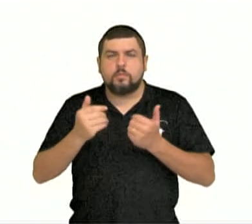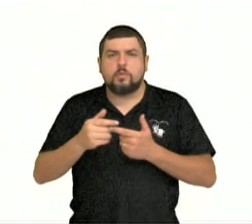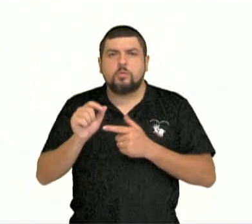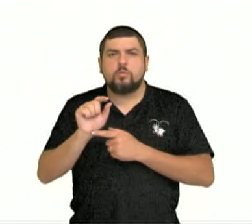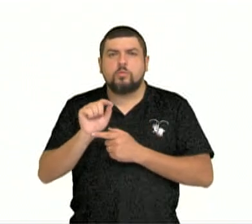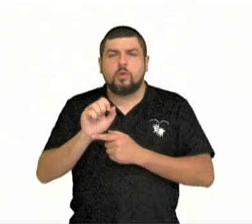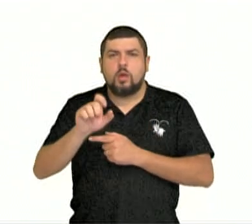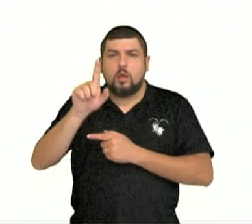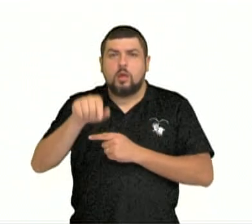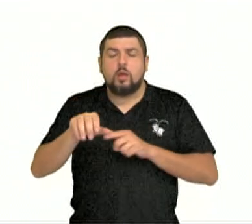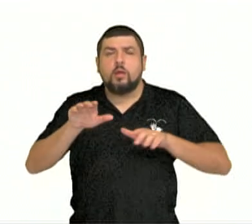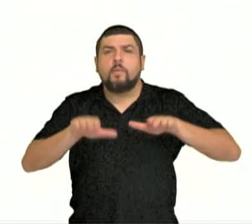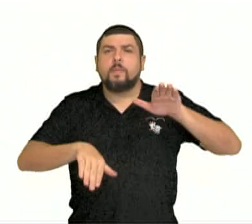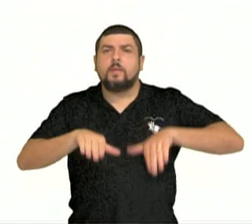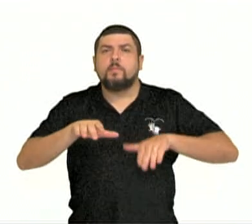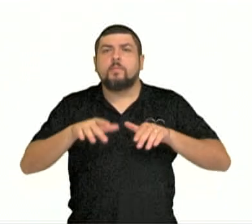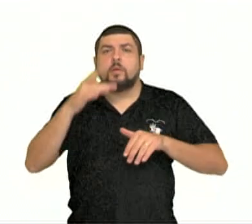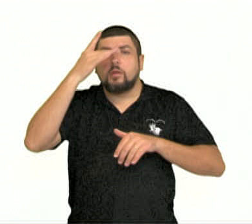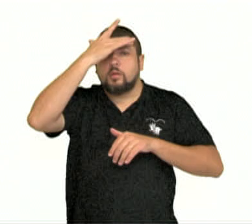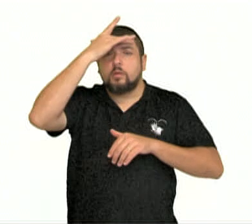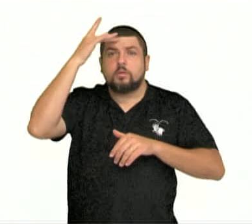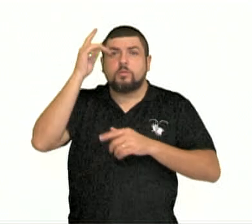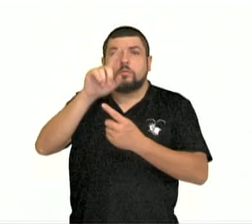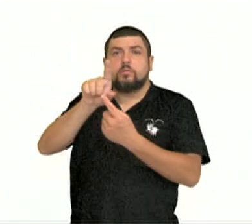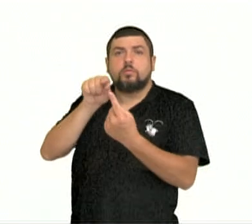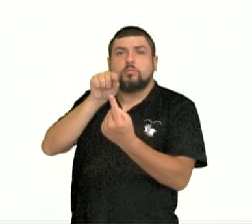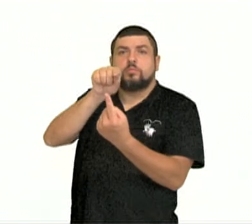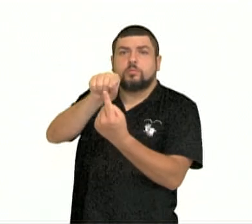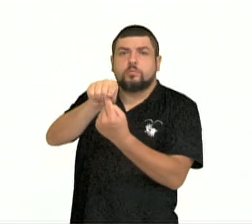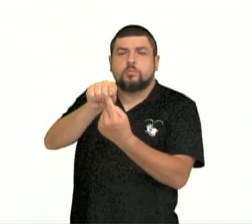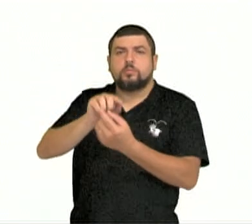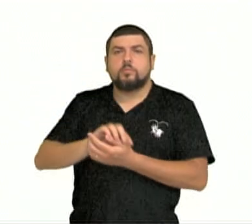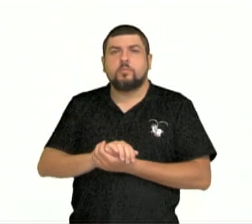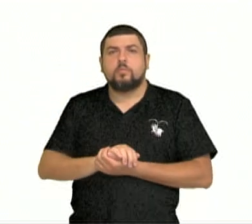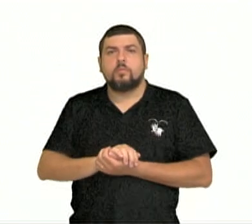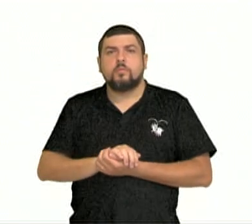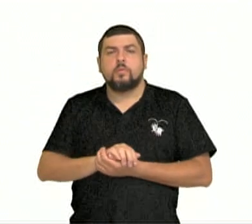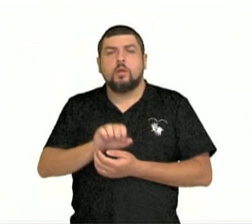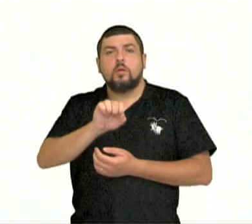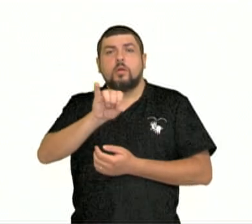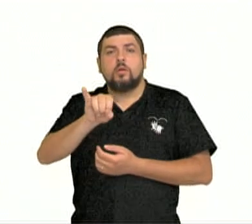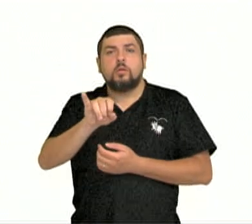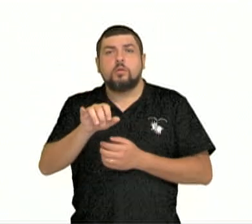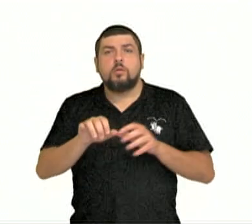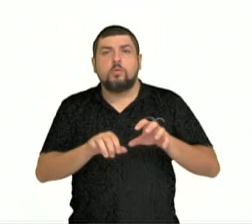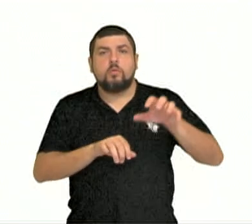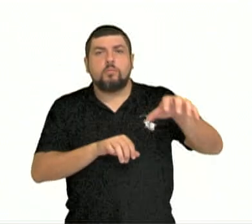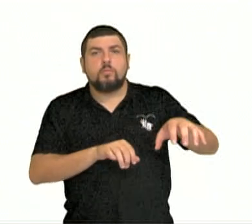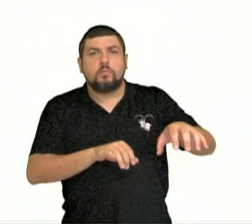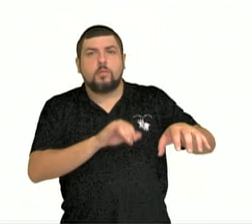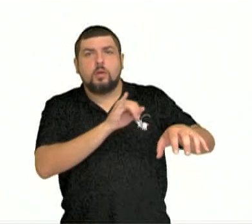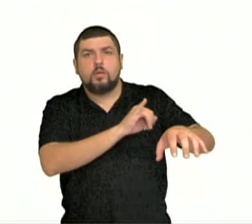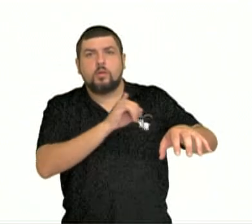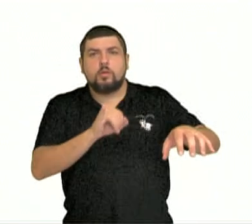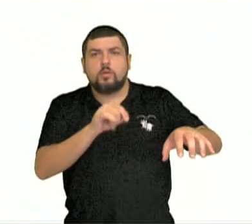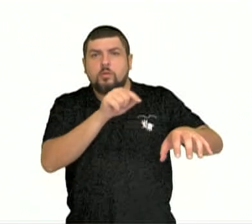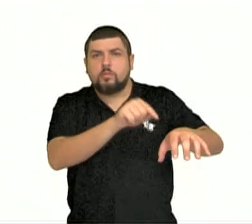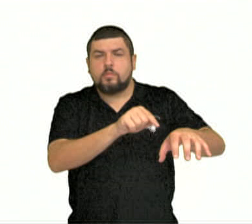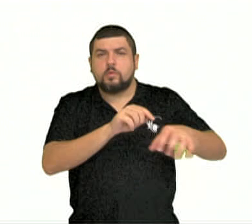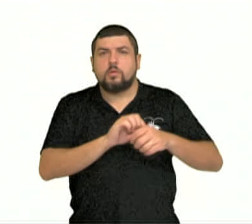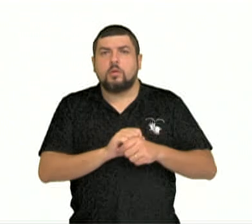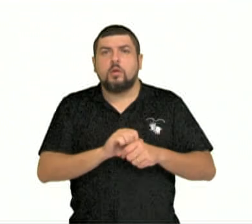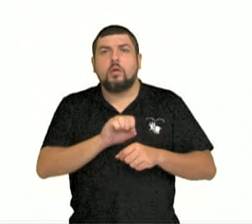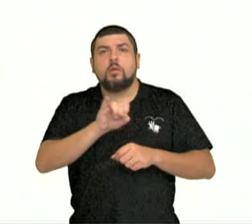de acordo com a pessoa a quem ela se destina. Então, se ela é para uma instituição, se ela pede que vá cumprir os